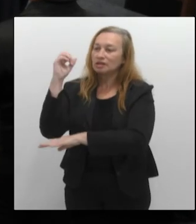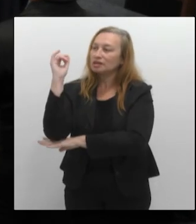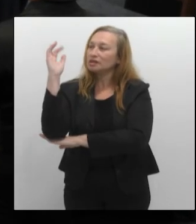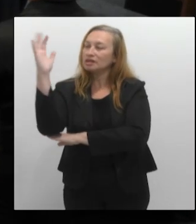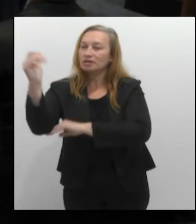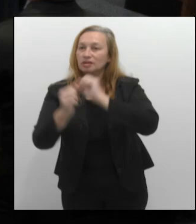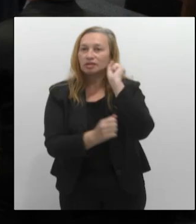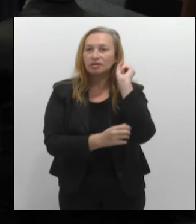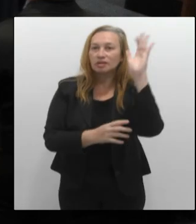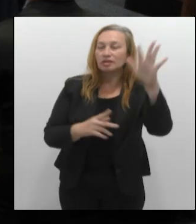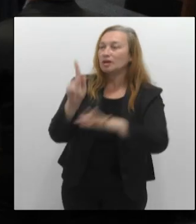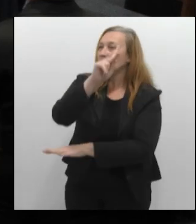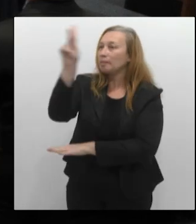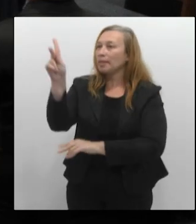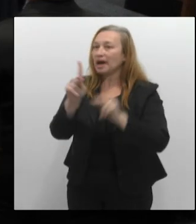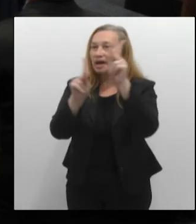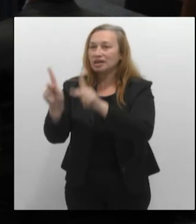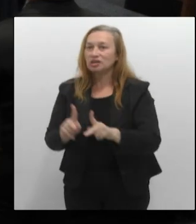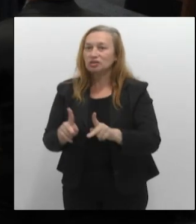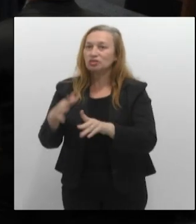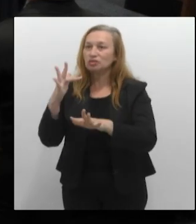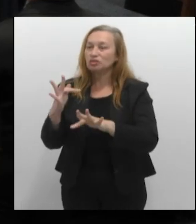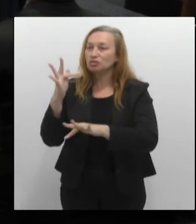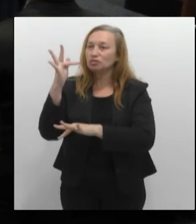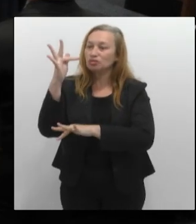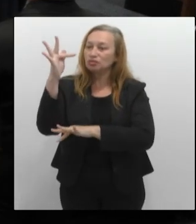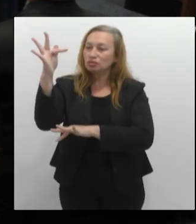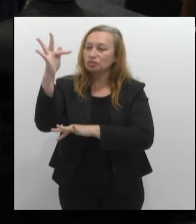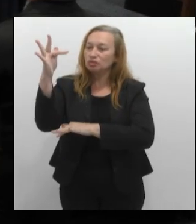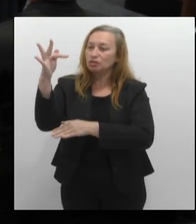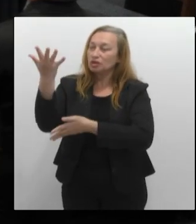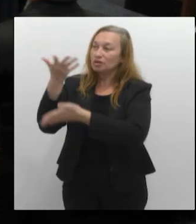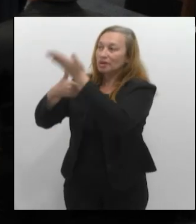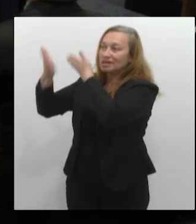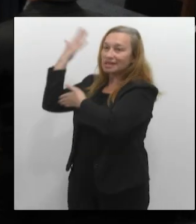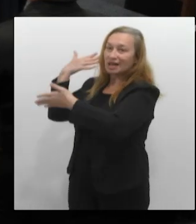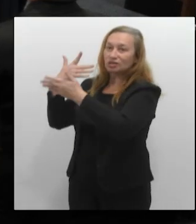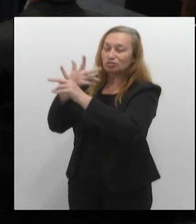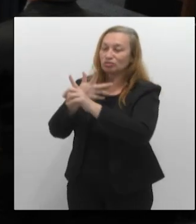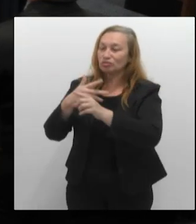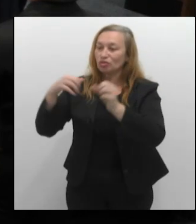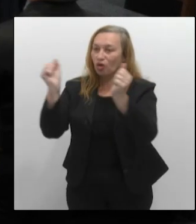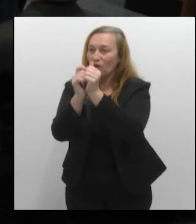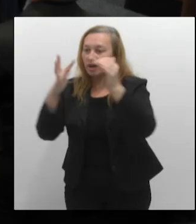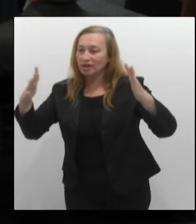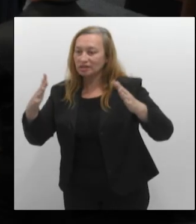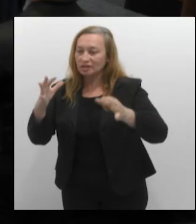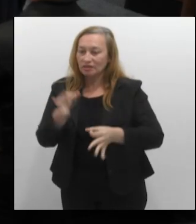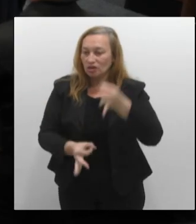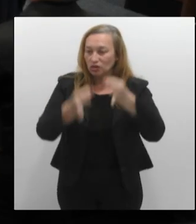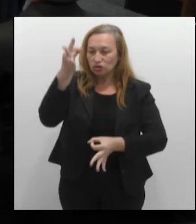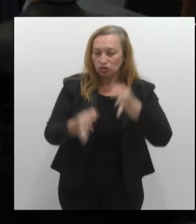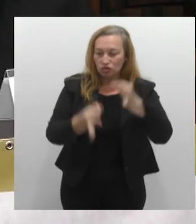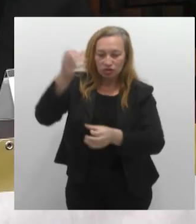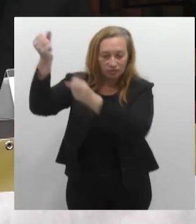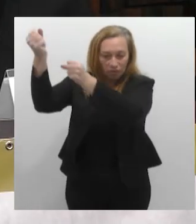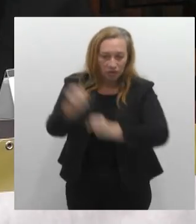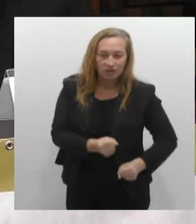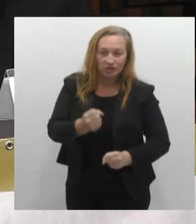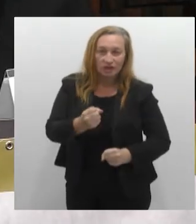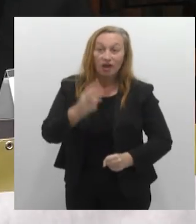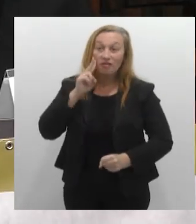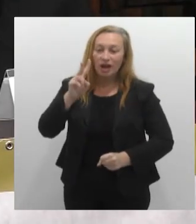flâmula, paz no futuro e glória no passado. Mas segues na justiça, clama